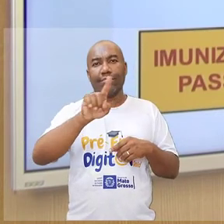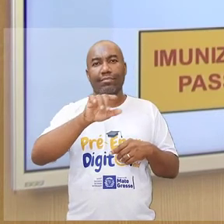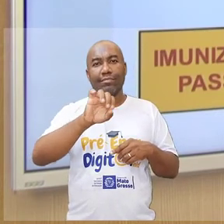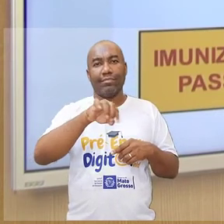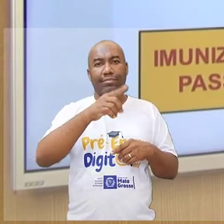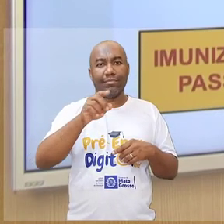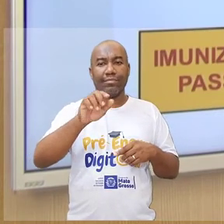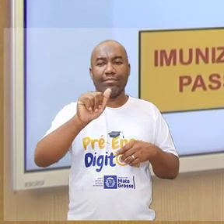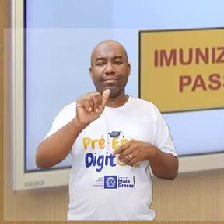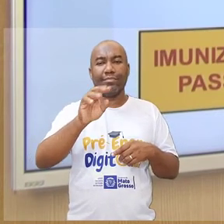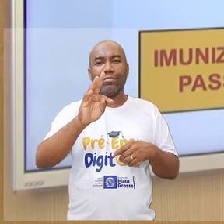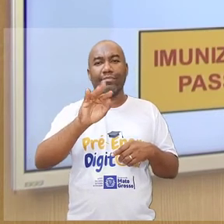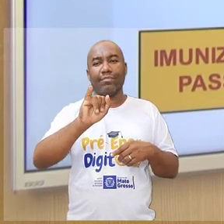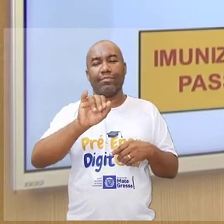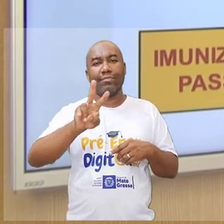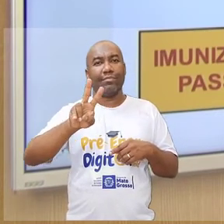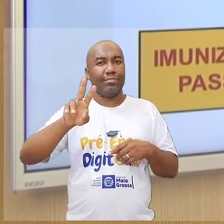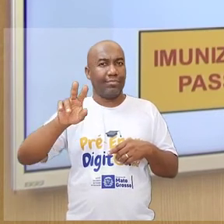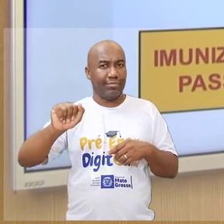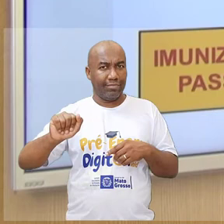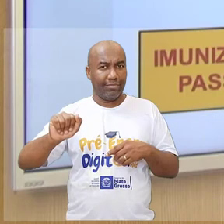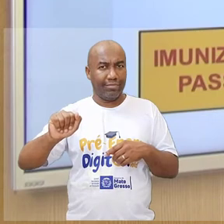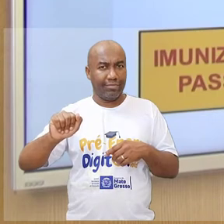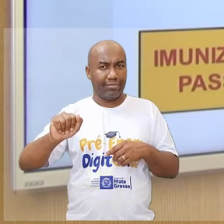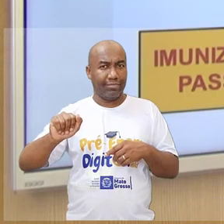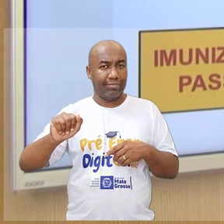artificial. Ela é uma forma